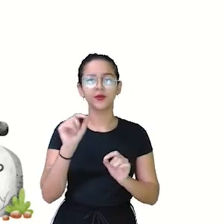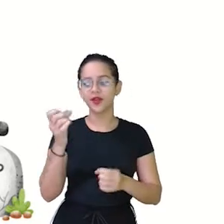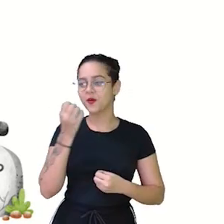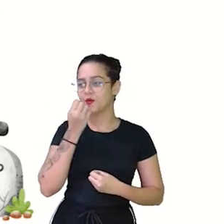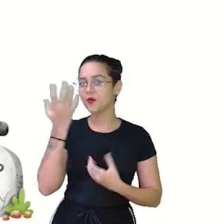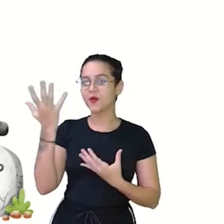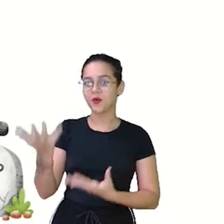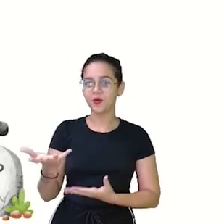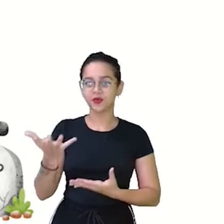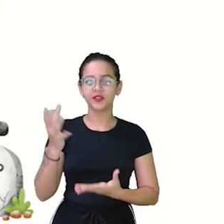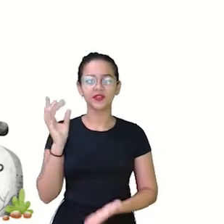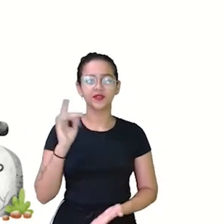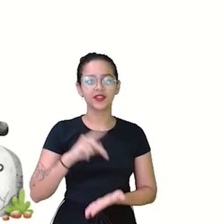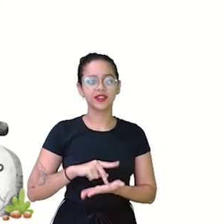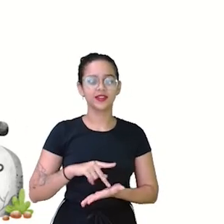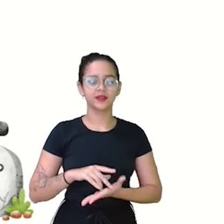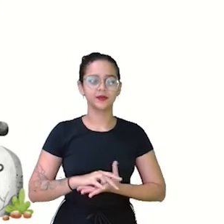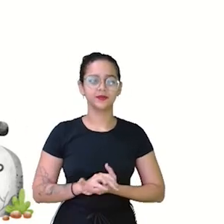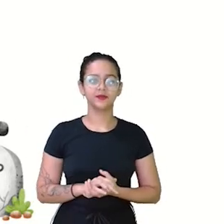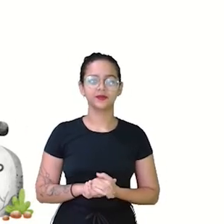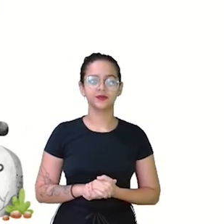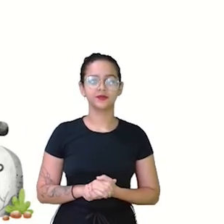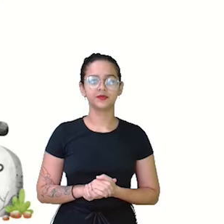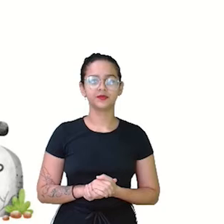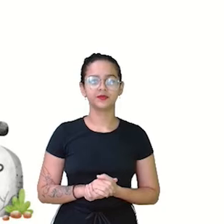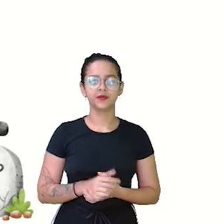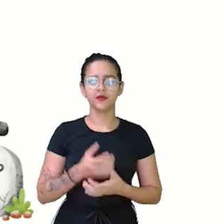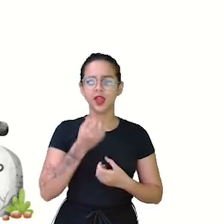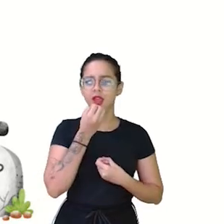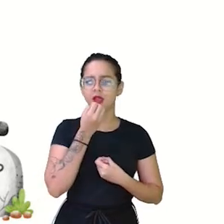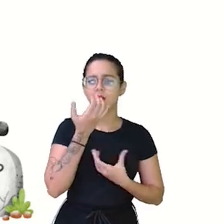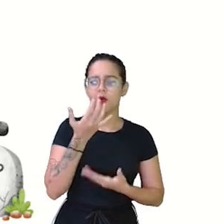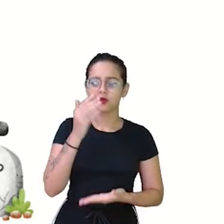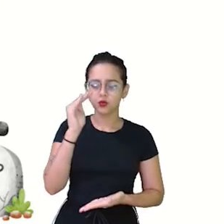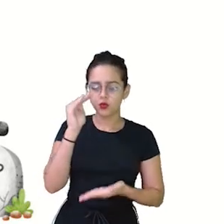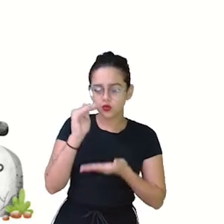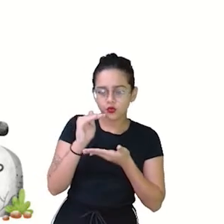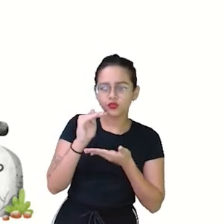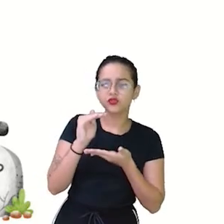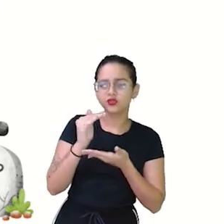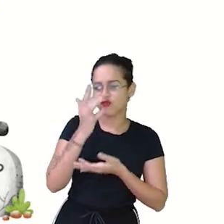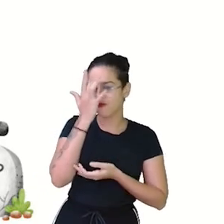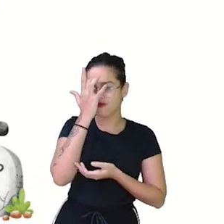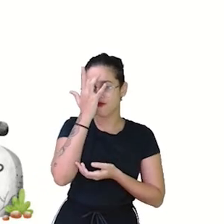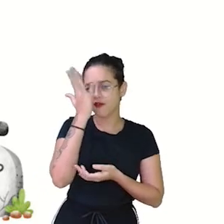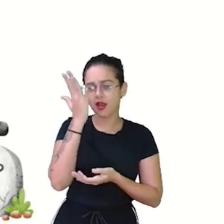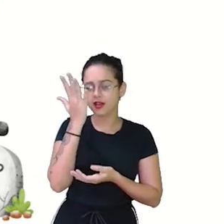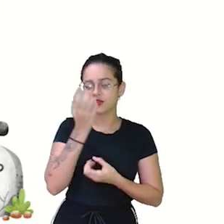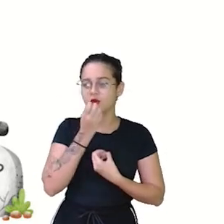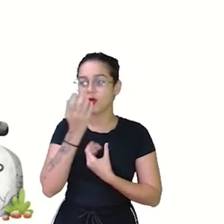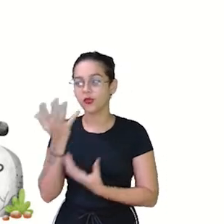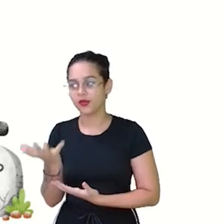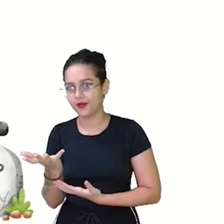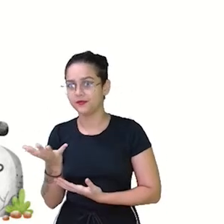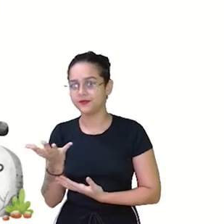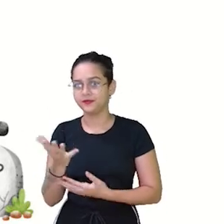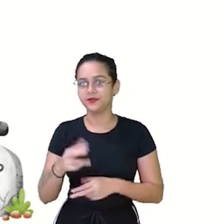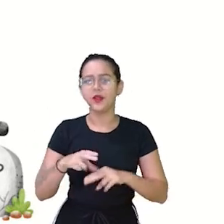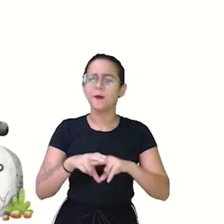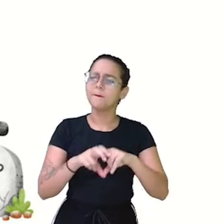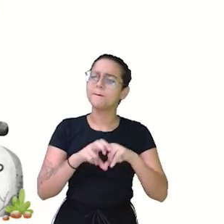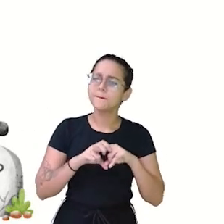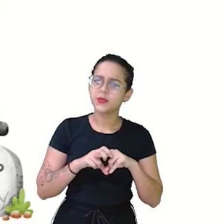conto, na verdade, não é? São contos curtinhos, muito fáceis de contar, por isso que